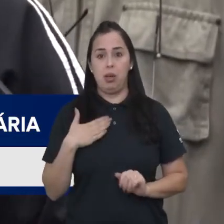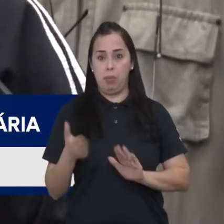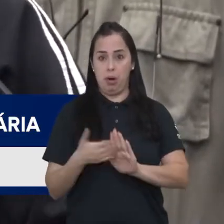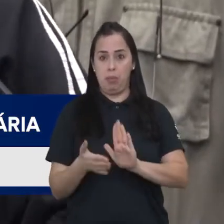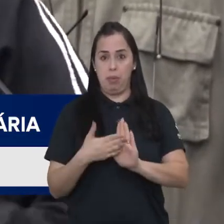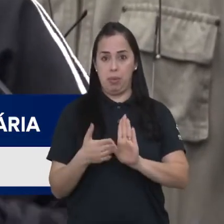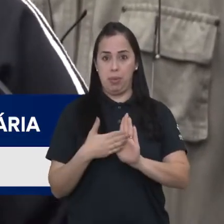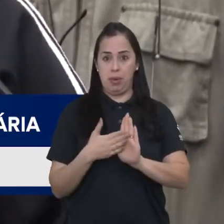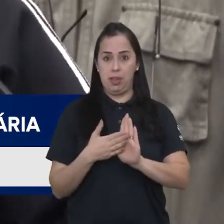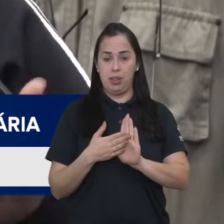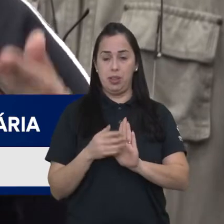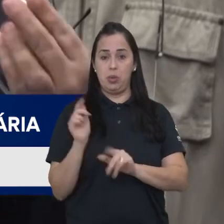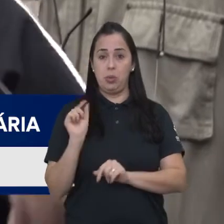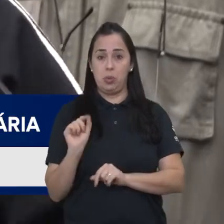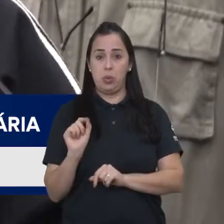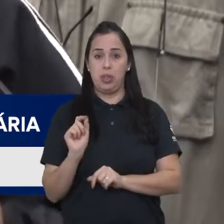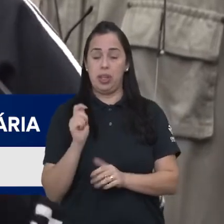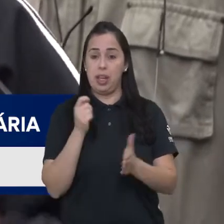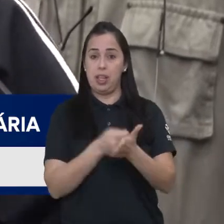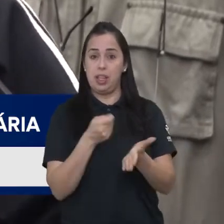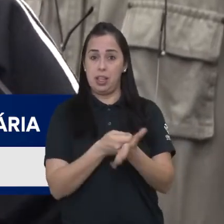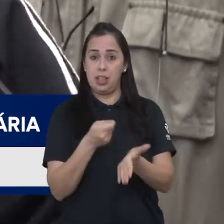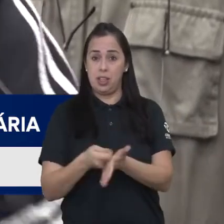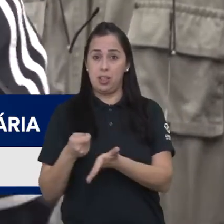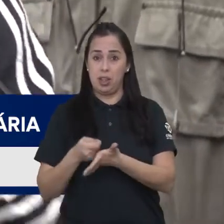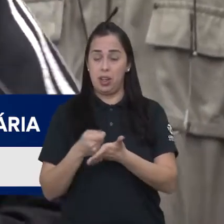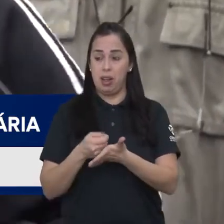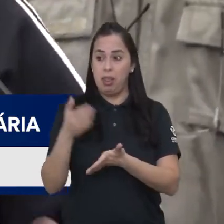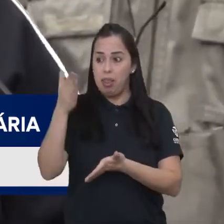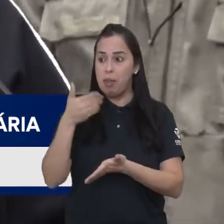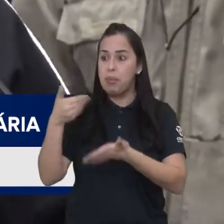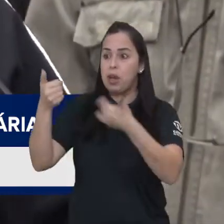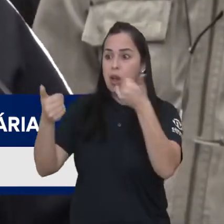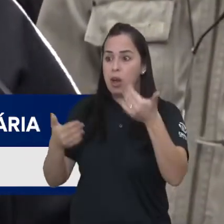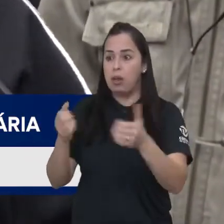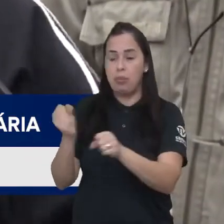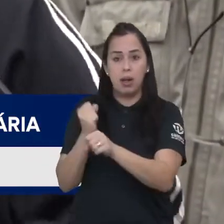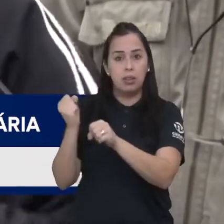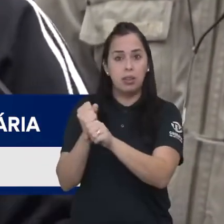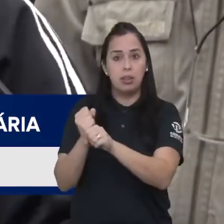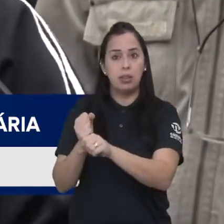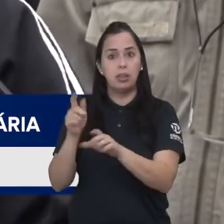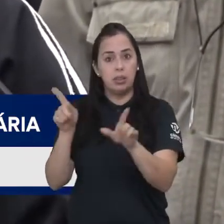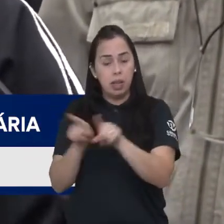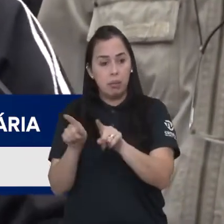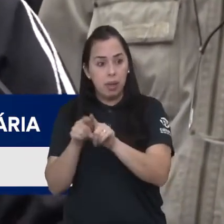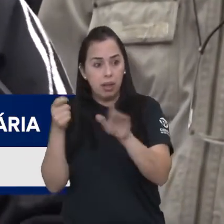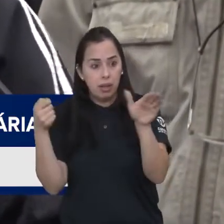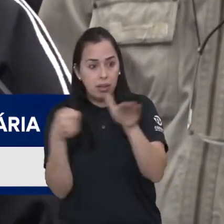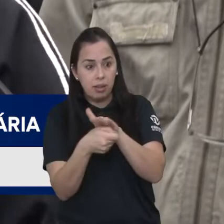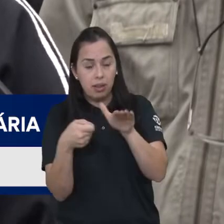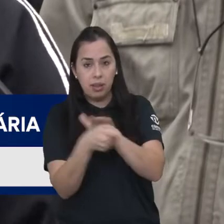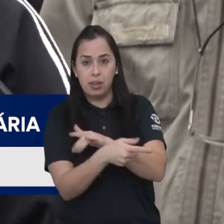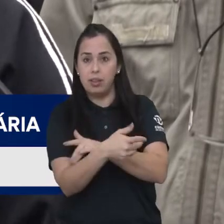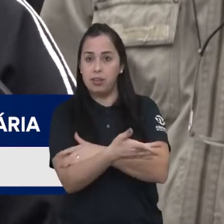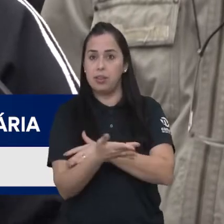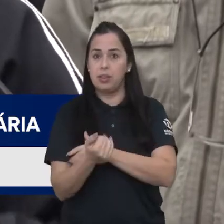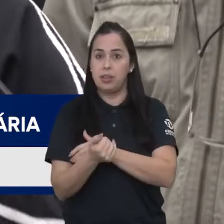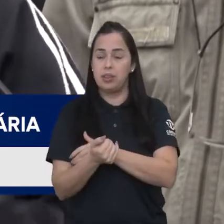aqui, cobrar as contribuições e melhorias das obras que foram feitas na cidade para aplicar nessa minimização,